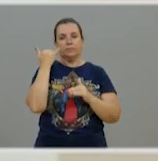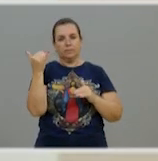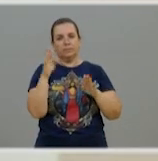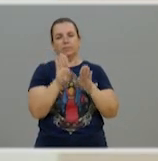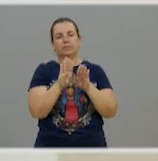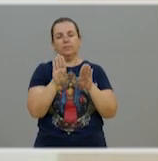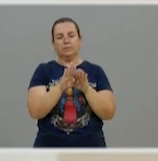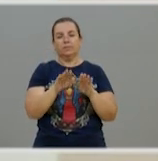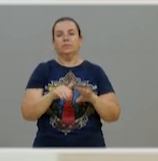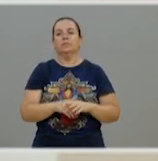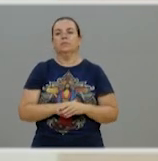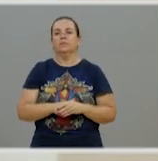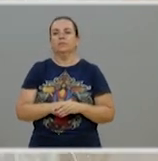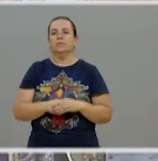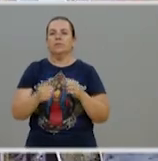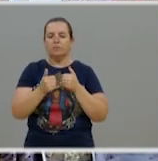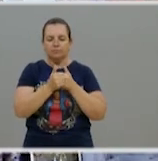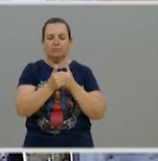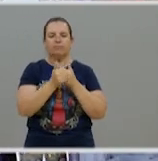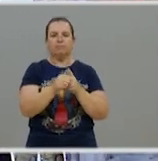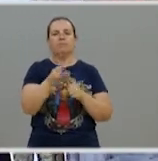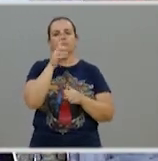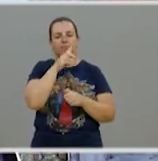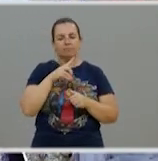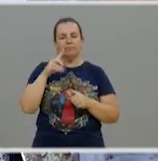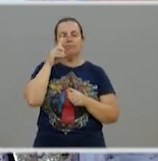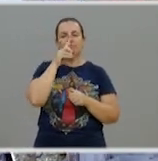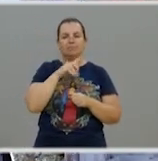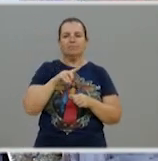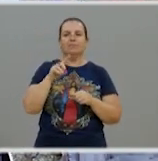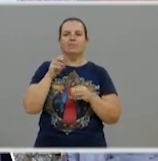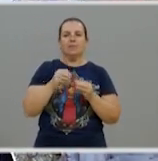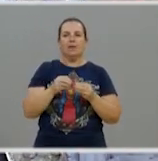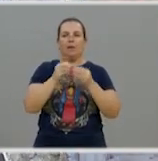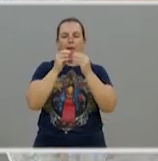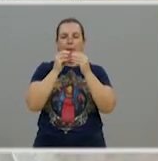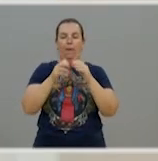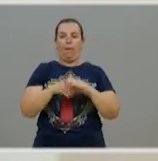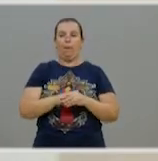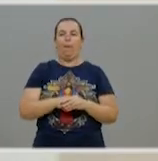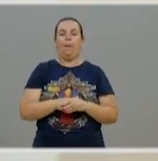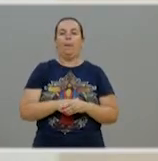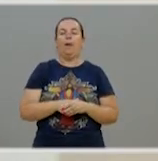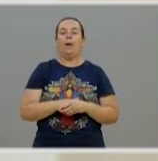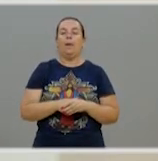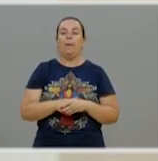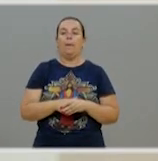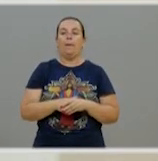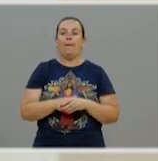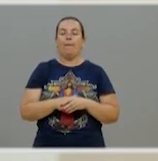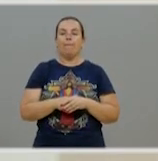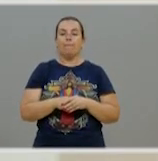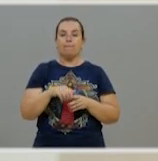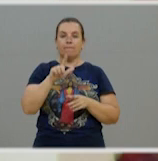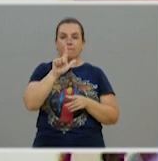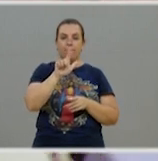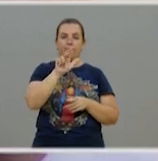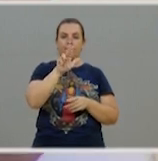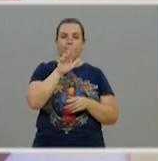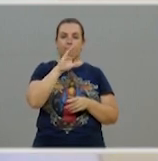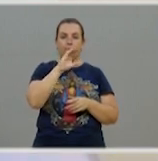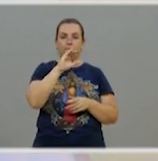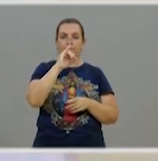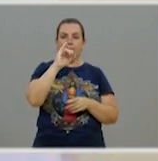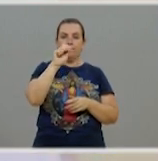3221-6060 no dígito 2. Acompanha todo domingo a missa, é de Salvador. Luciana Correia